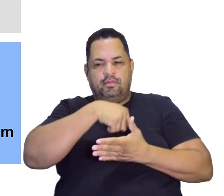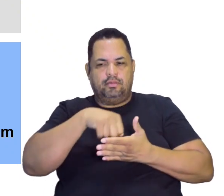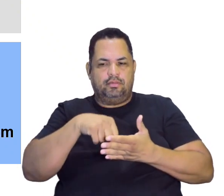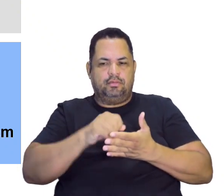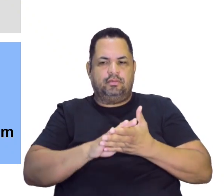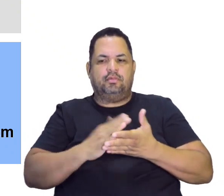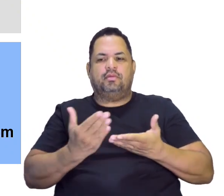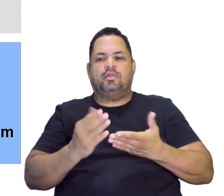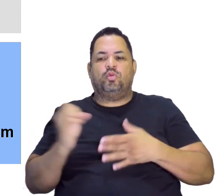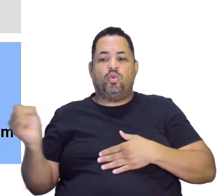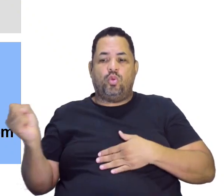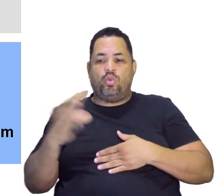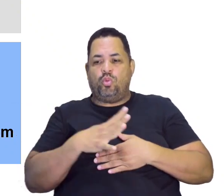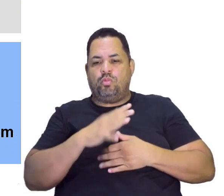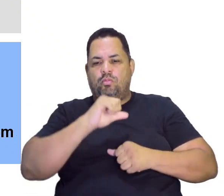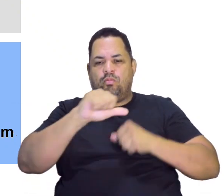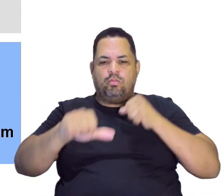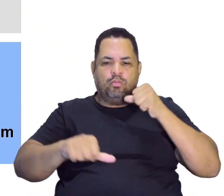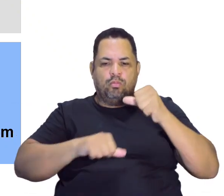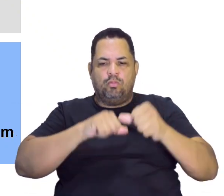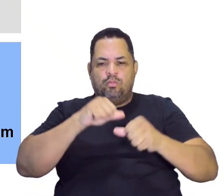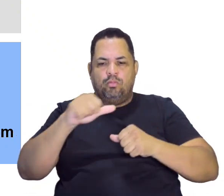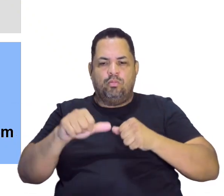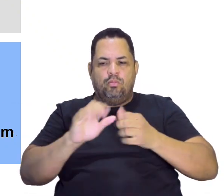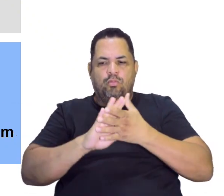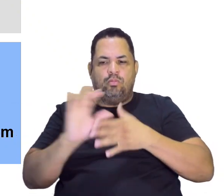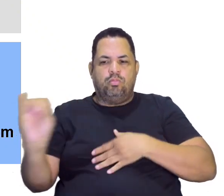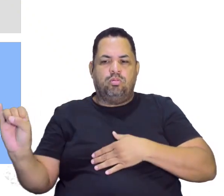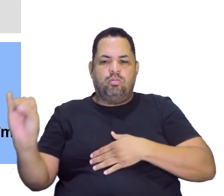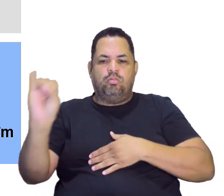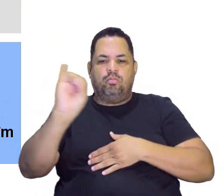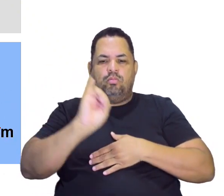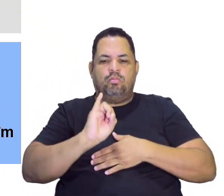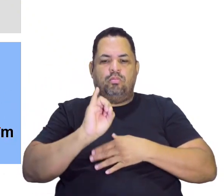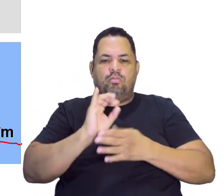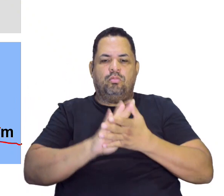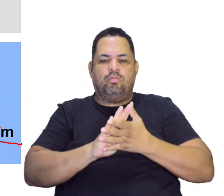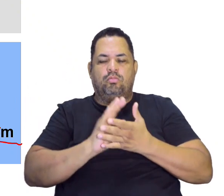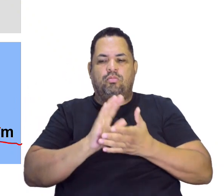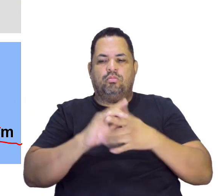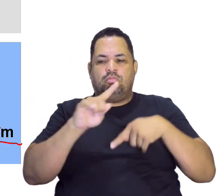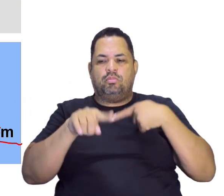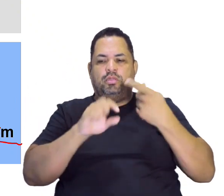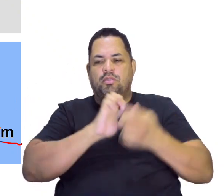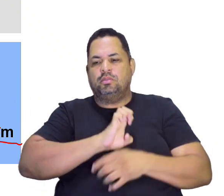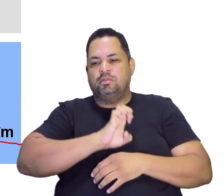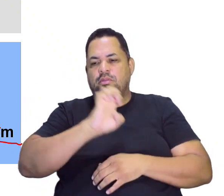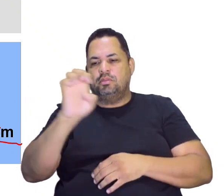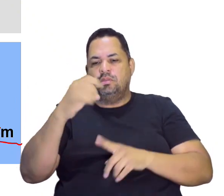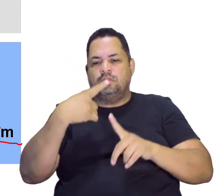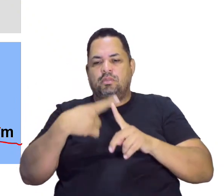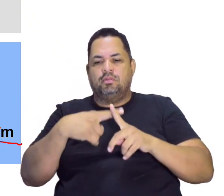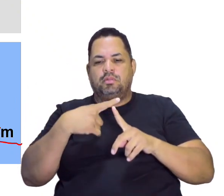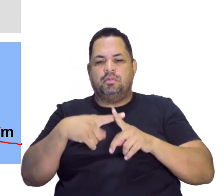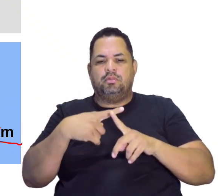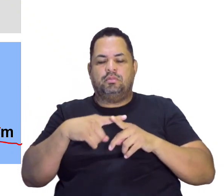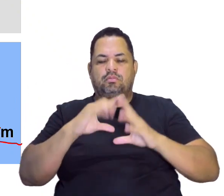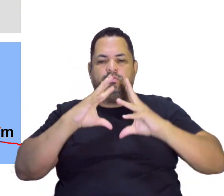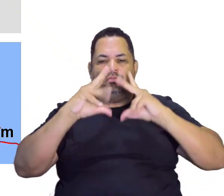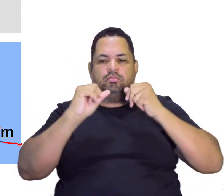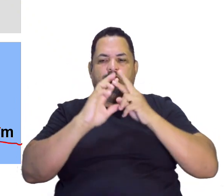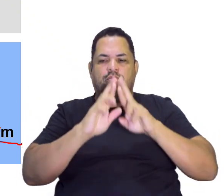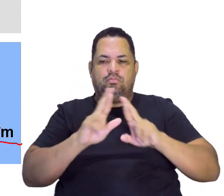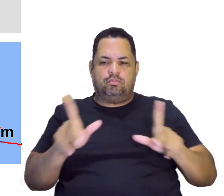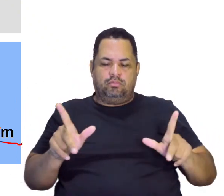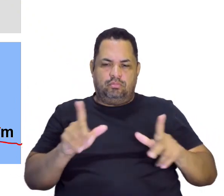jeito brasileiro transformando o o produto importado em exportável porque era uma coisa totalmente